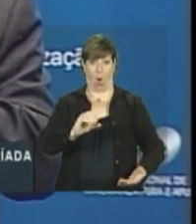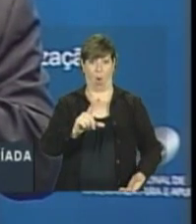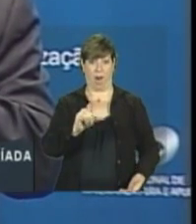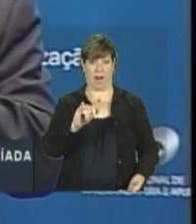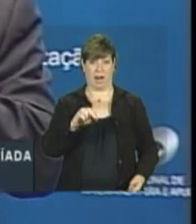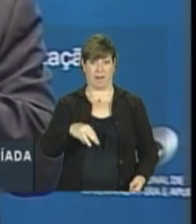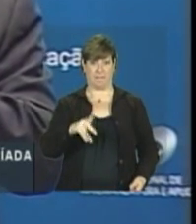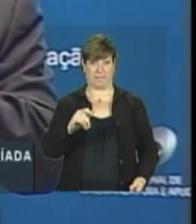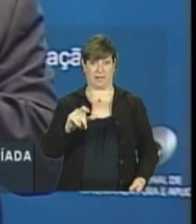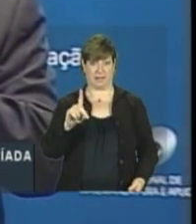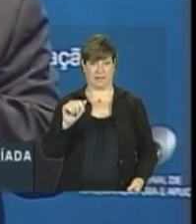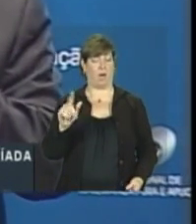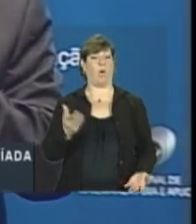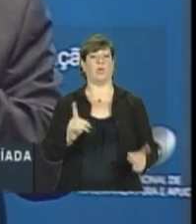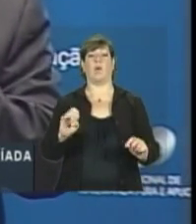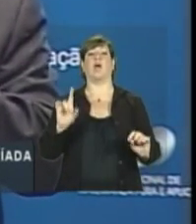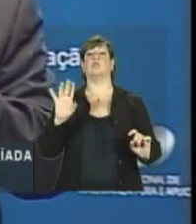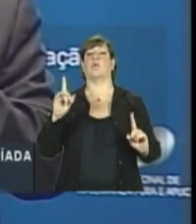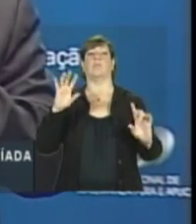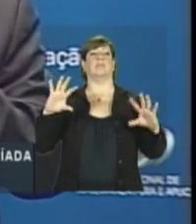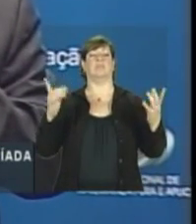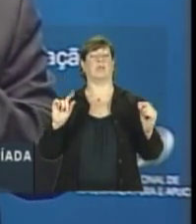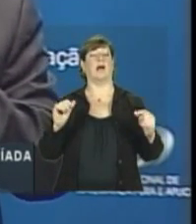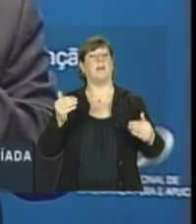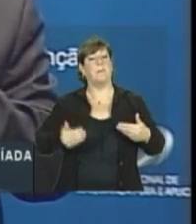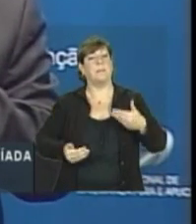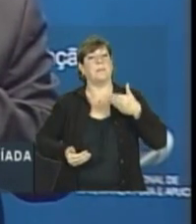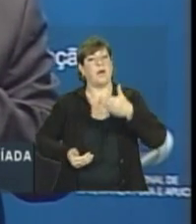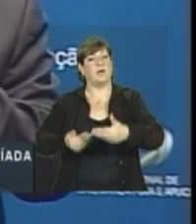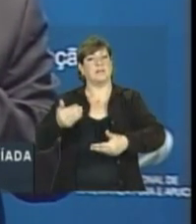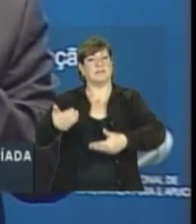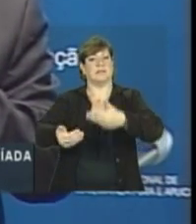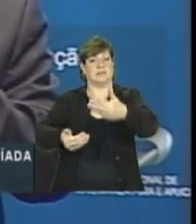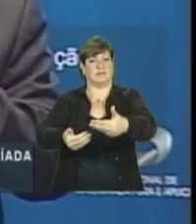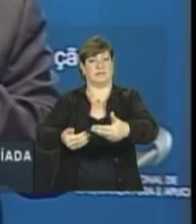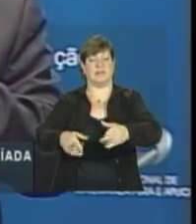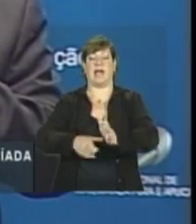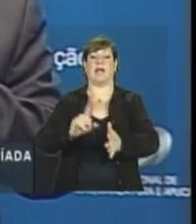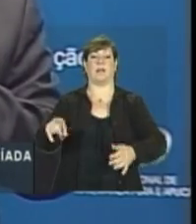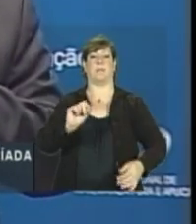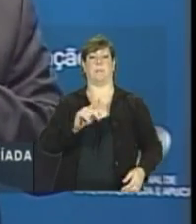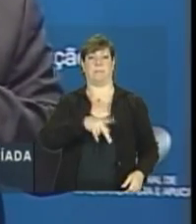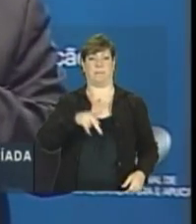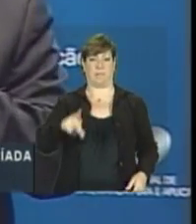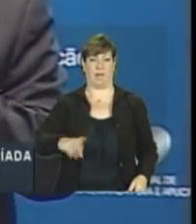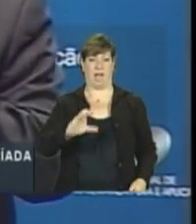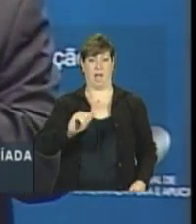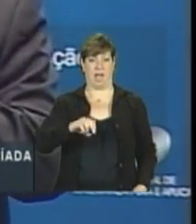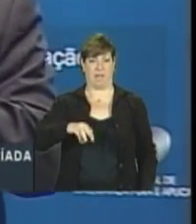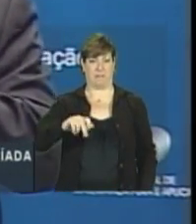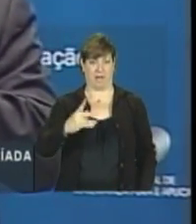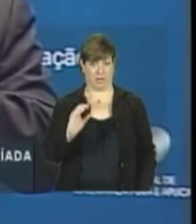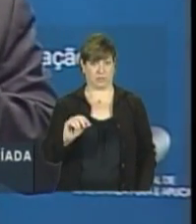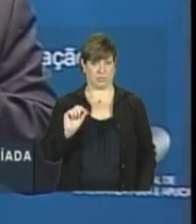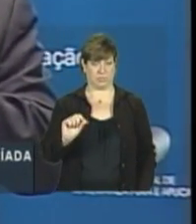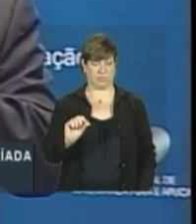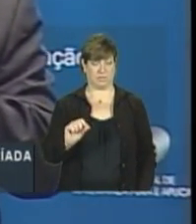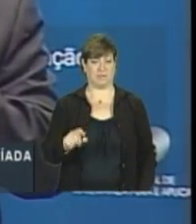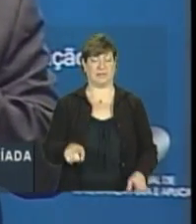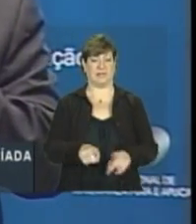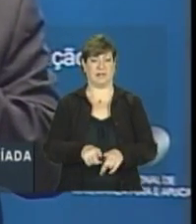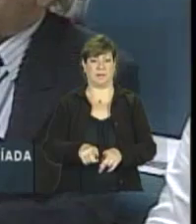processo. Porque, como bem citou aqui o professor Camacho, né, além de um primeiro